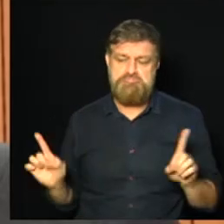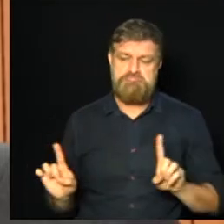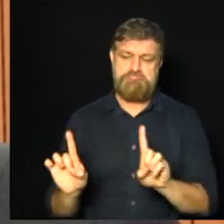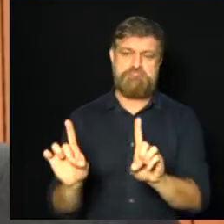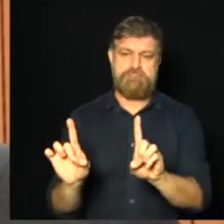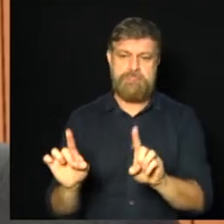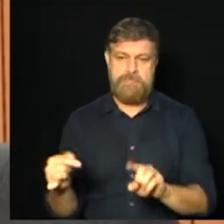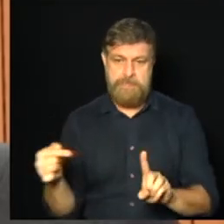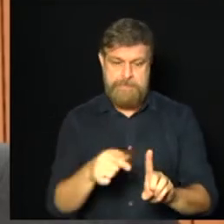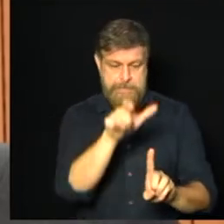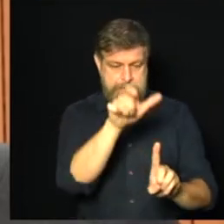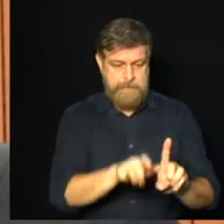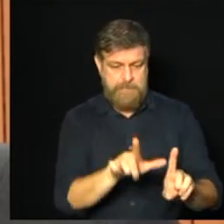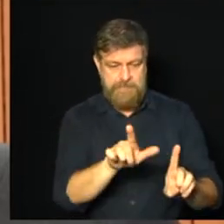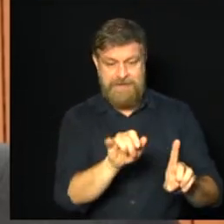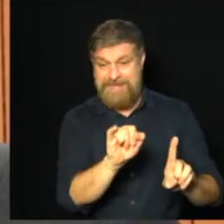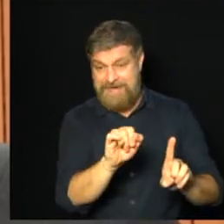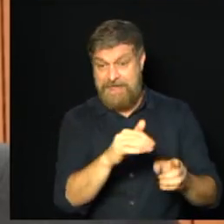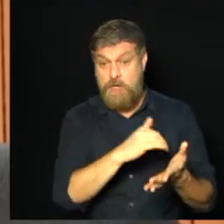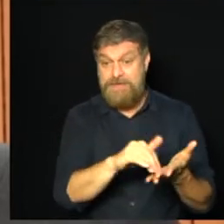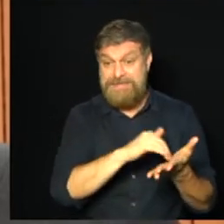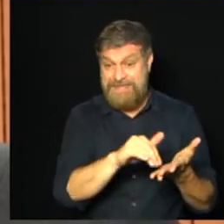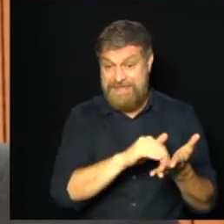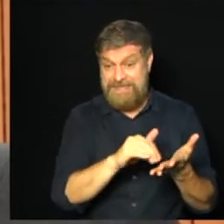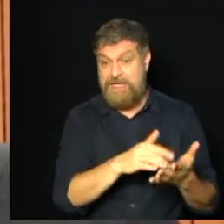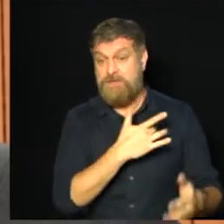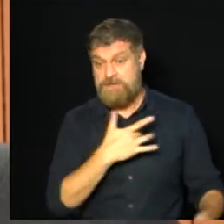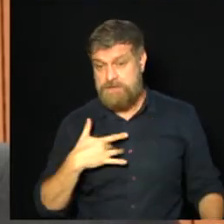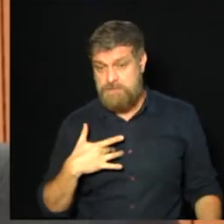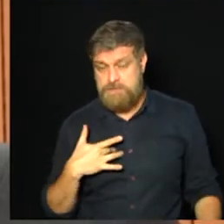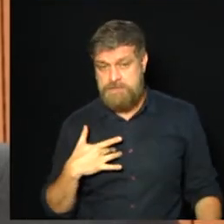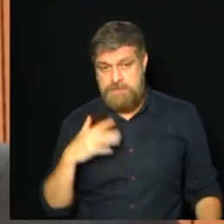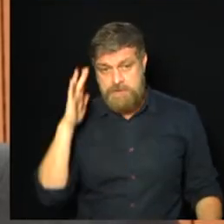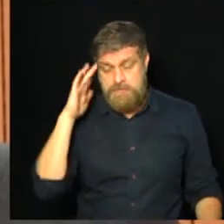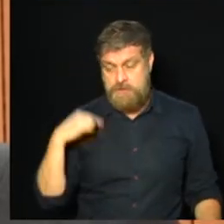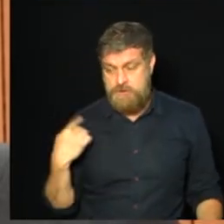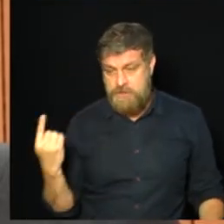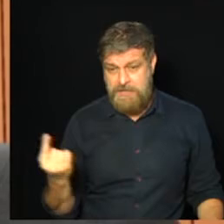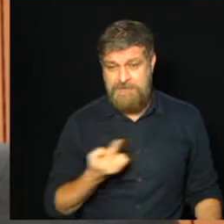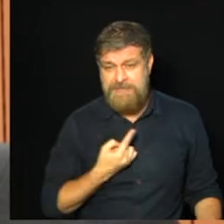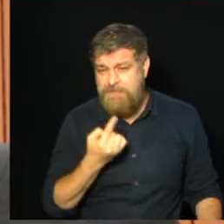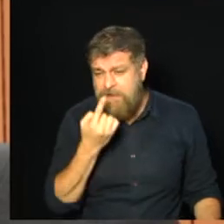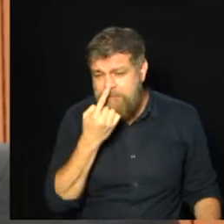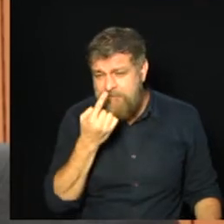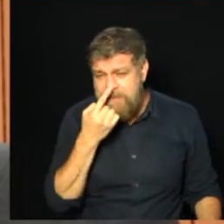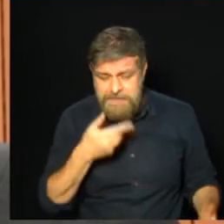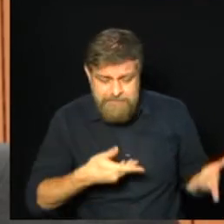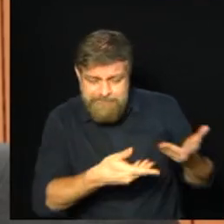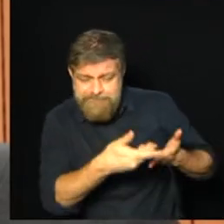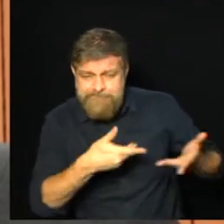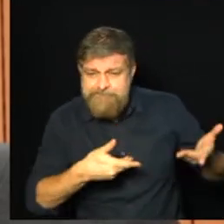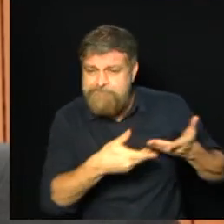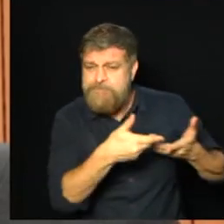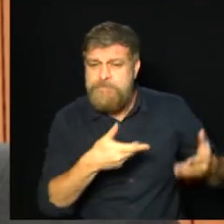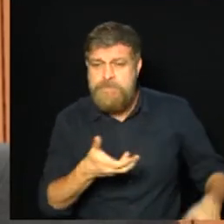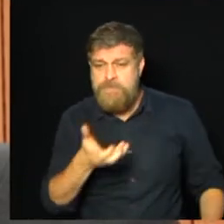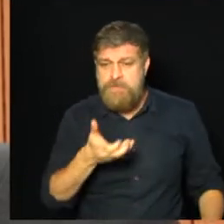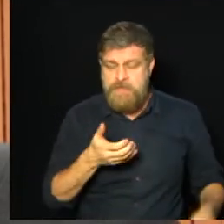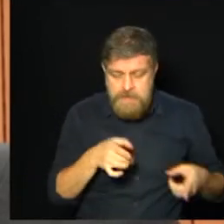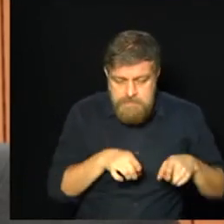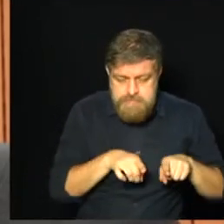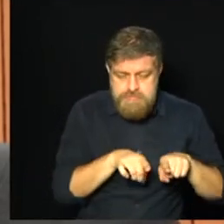doutor Lair. Mas eu acho que nós estamos numa fase que nós temos uma afinidade, assim, tentar fazer a coisa andar